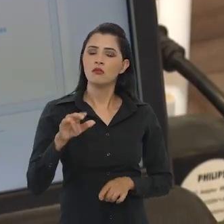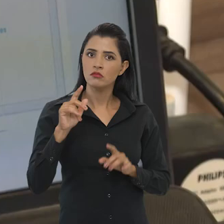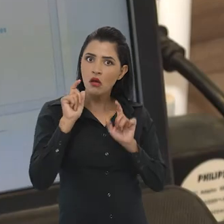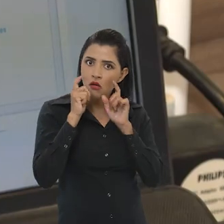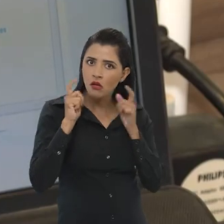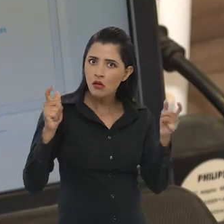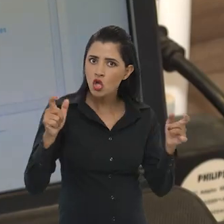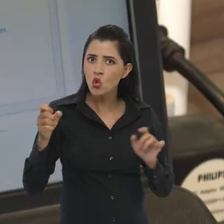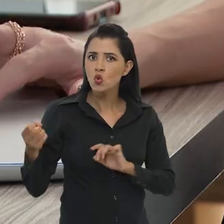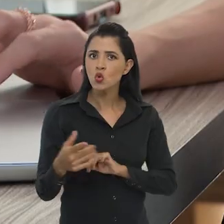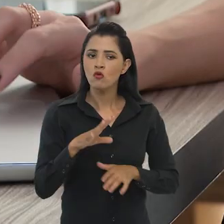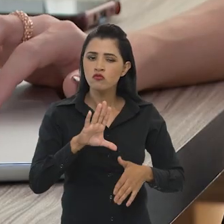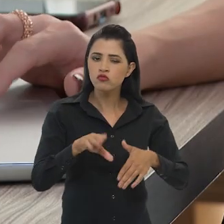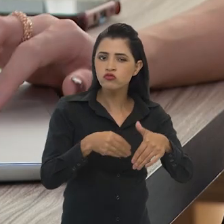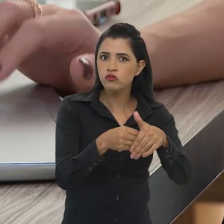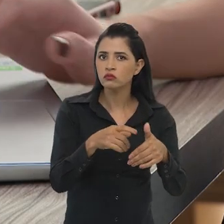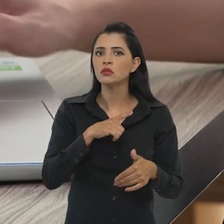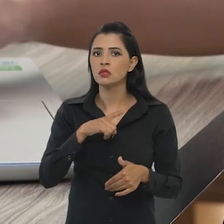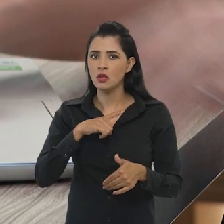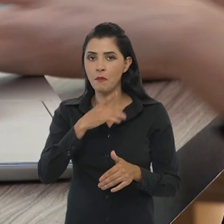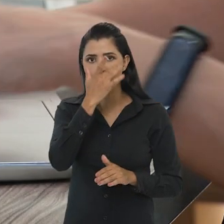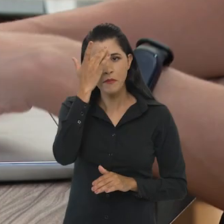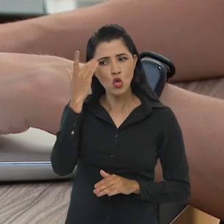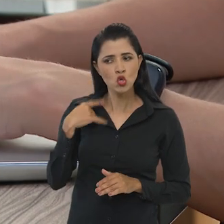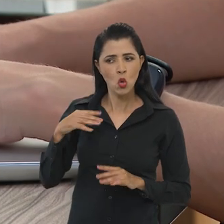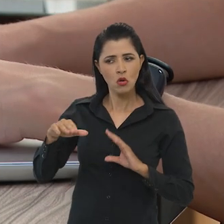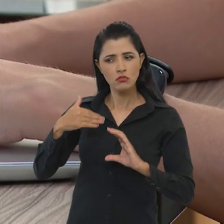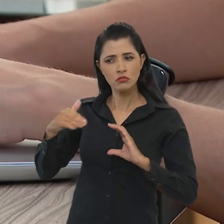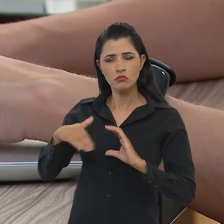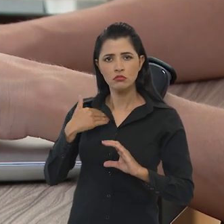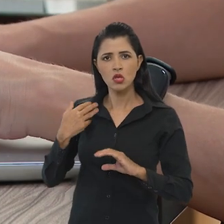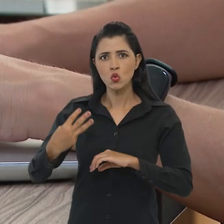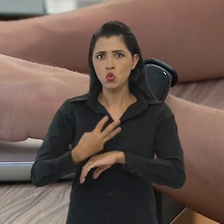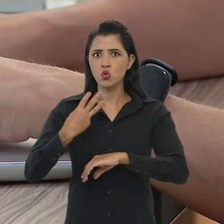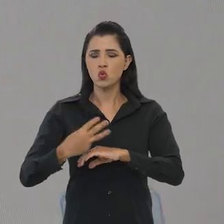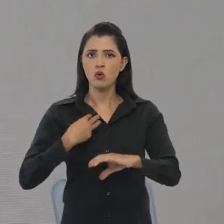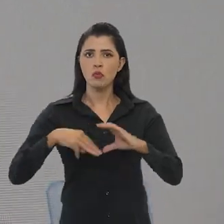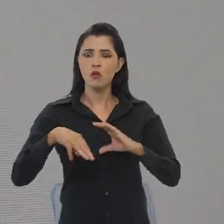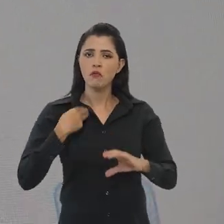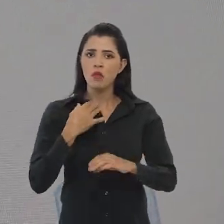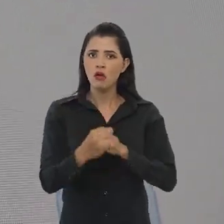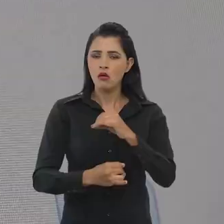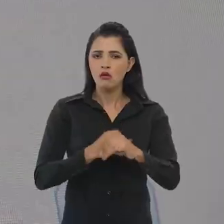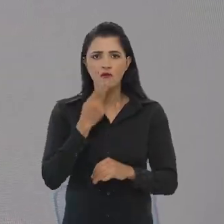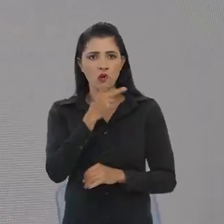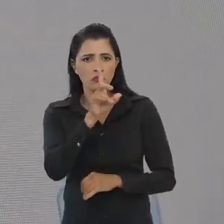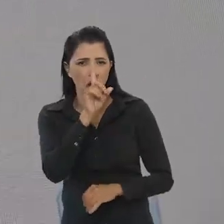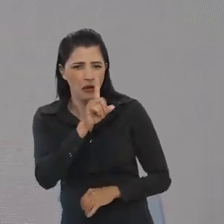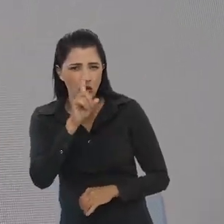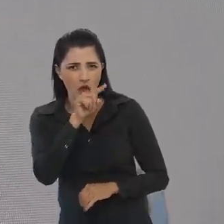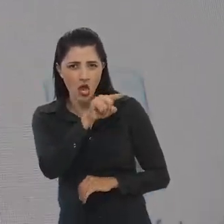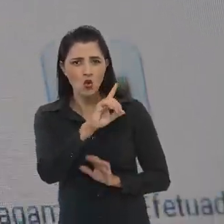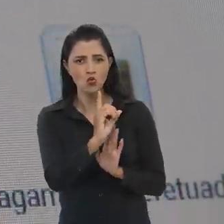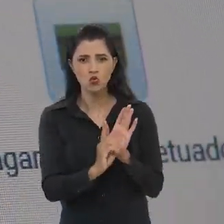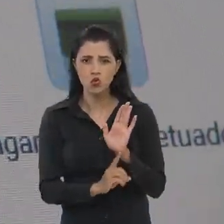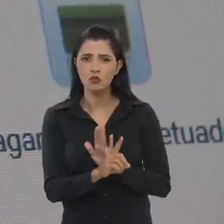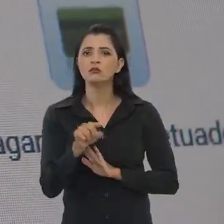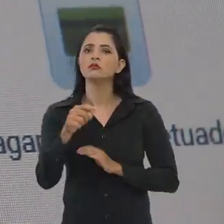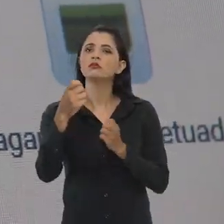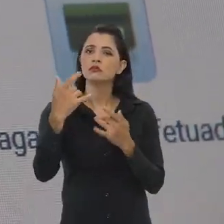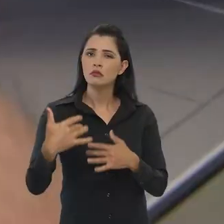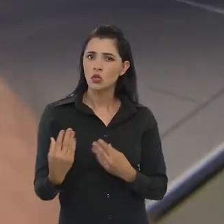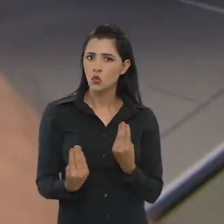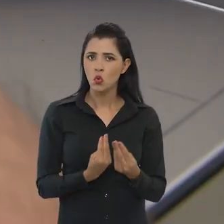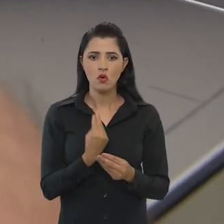Receita Federal alerta para um novo golpe. Contribuintes estão recebendo mensagens online falando em erros na declaração.